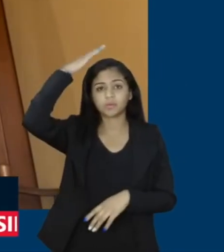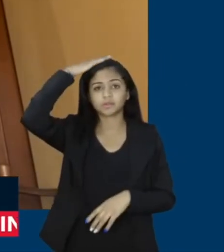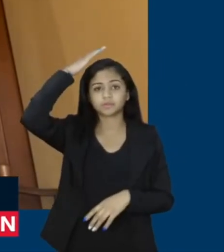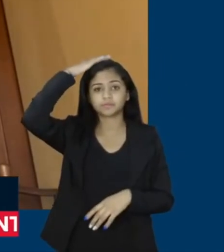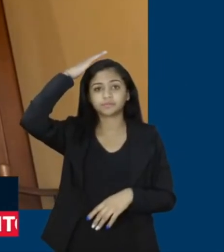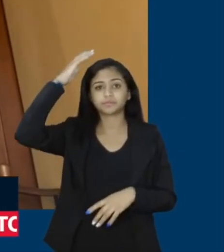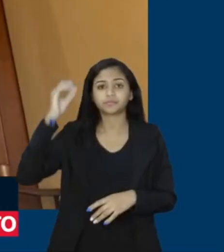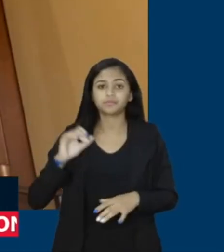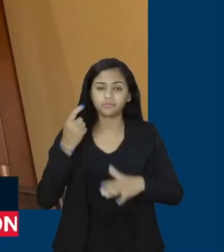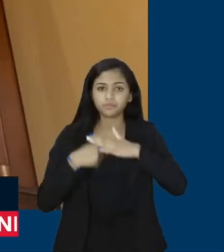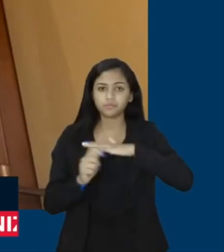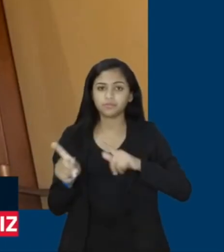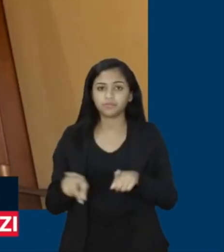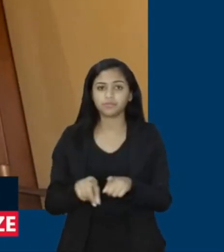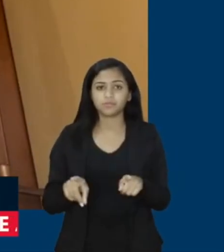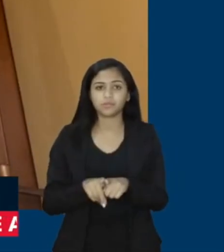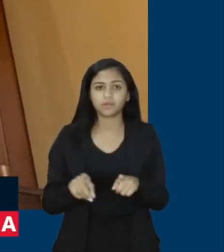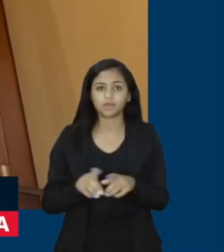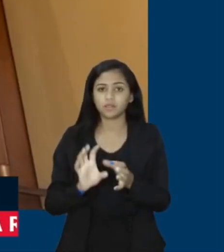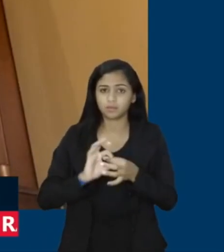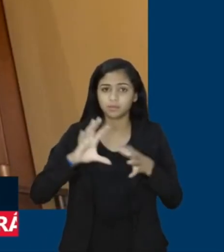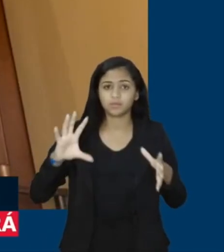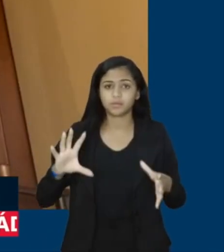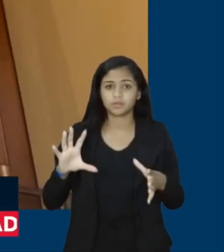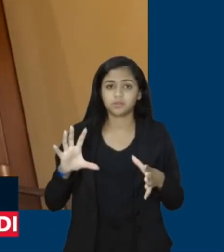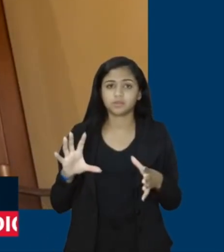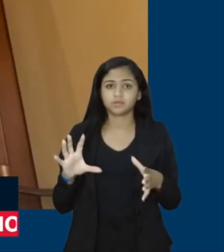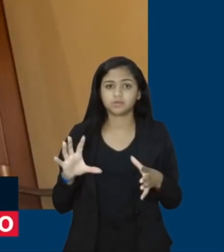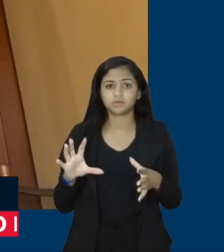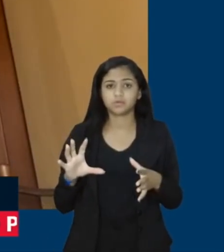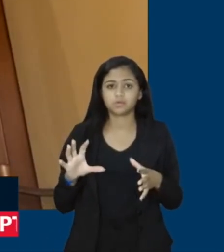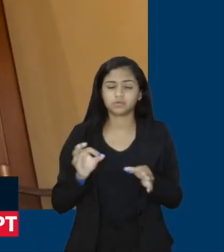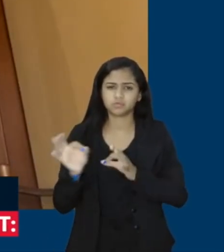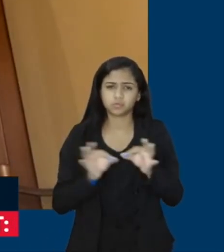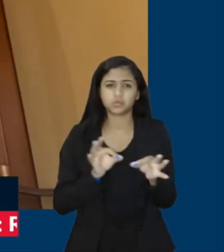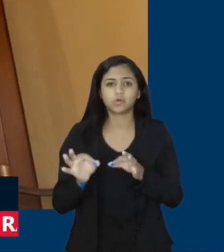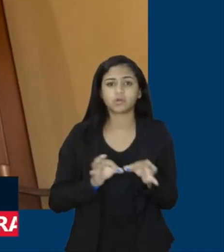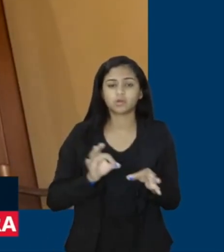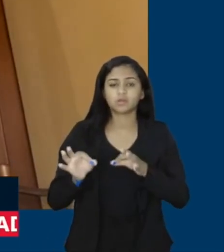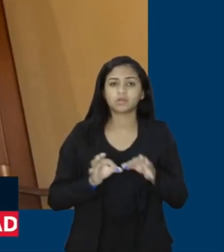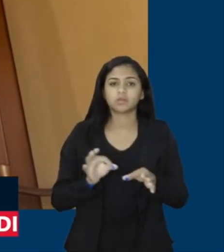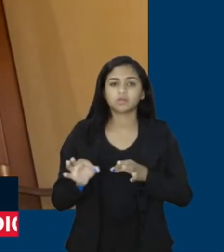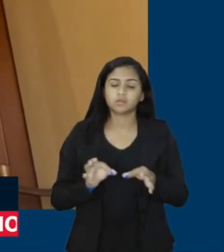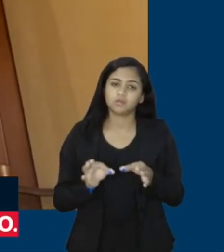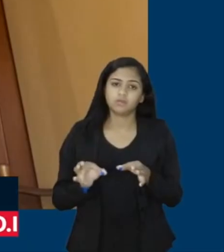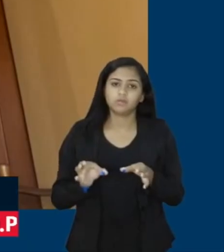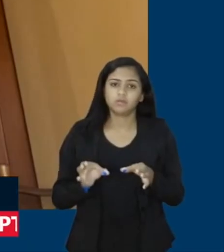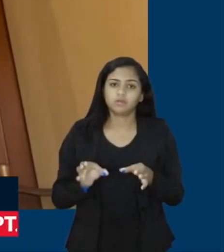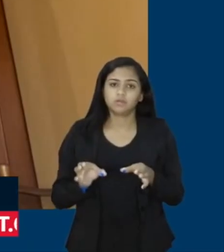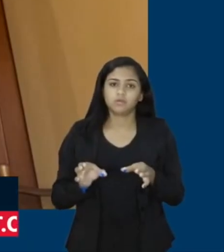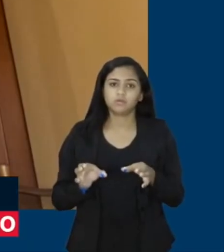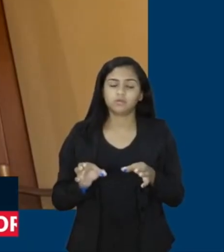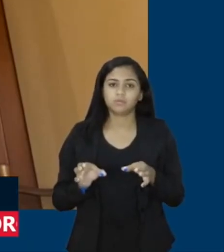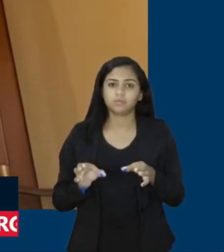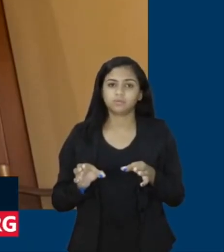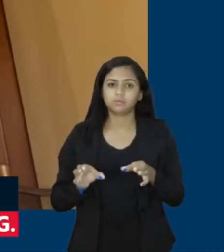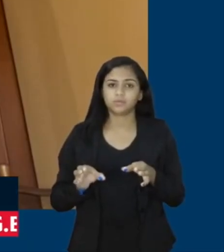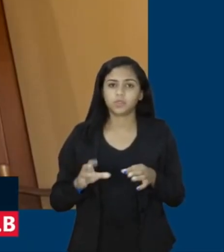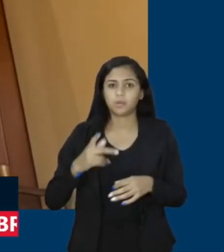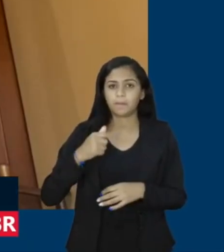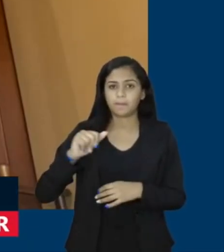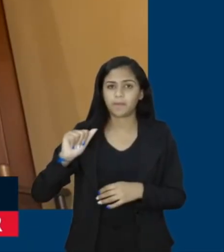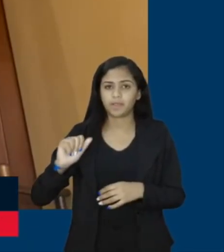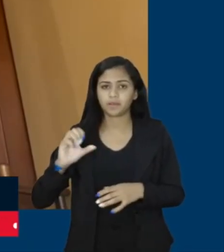e além dos investimentos, algumas autorizações, algumas organizações, né, burocráticas que o PAC